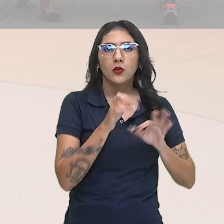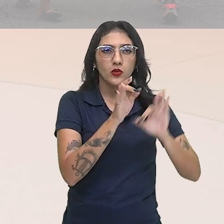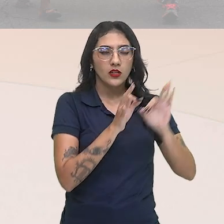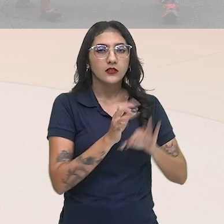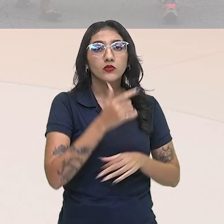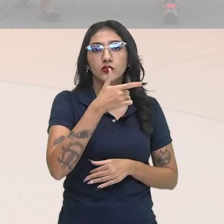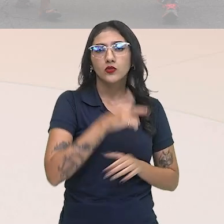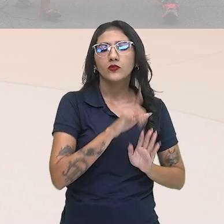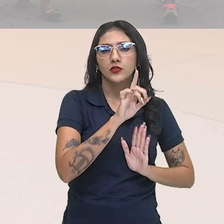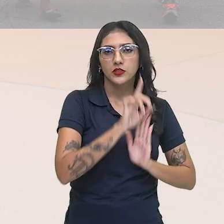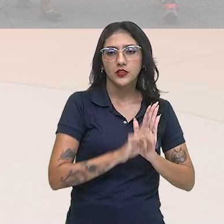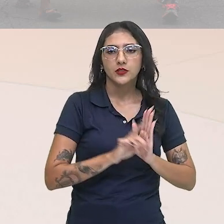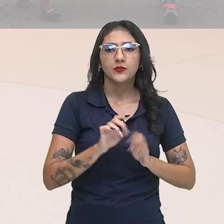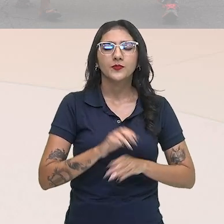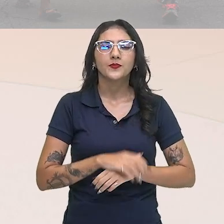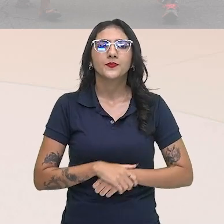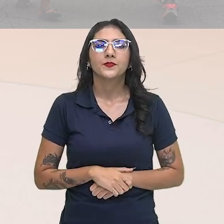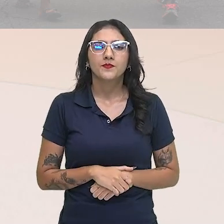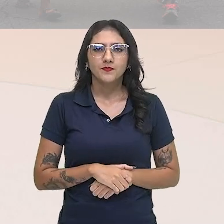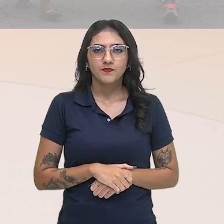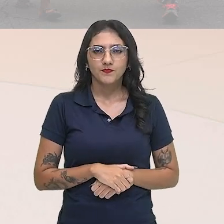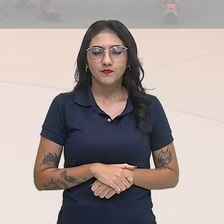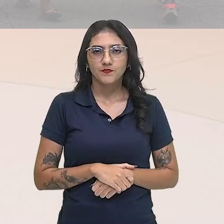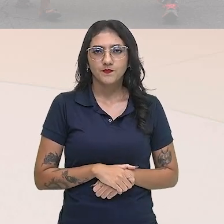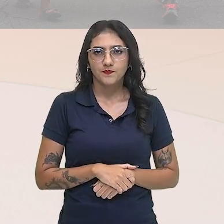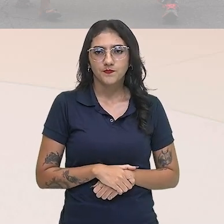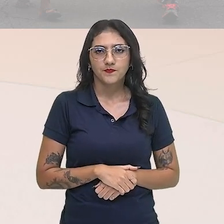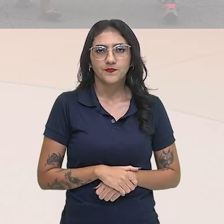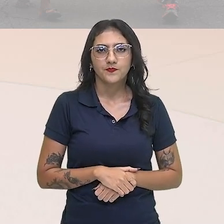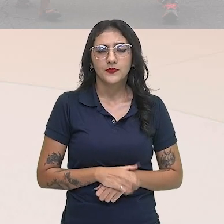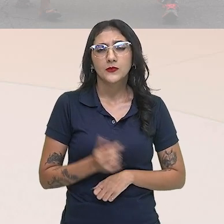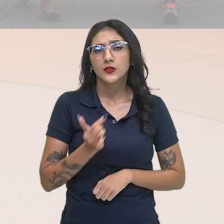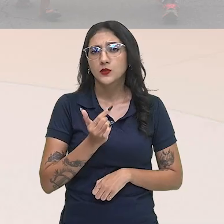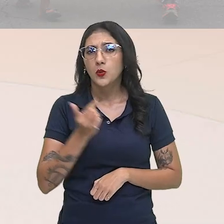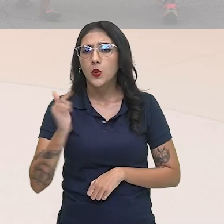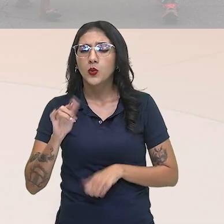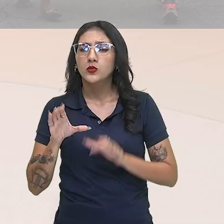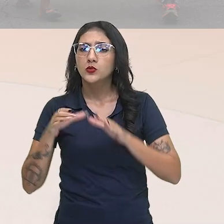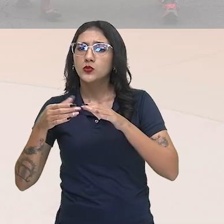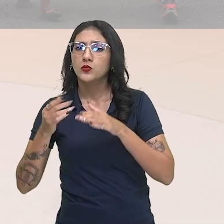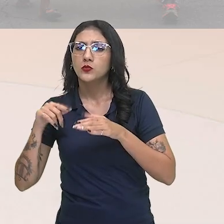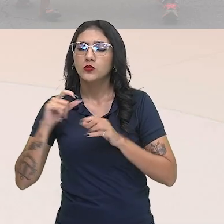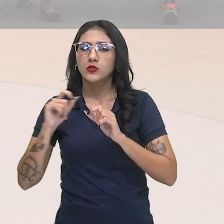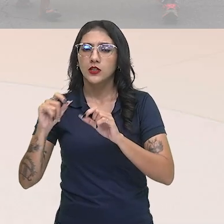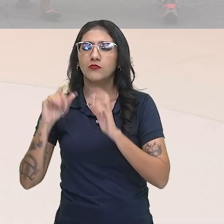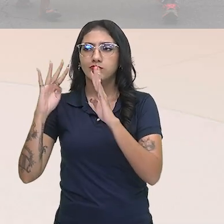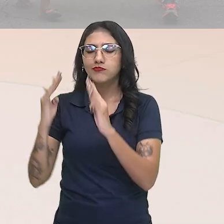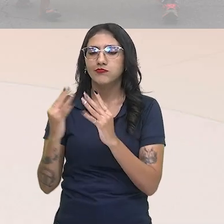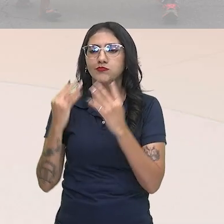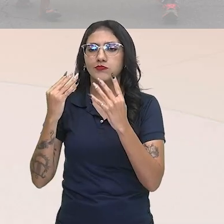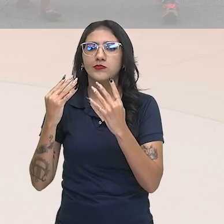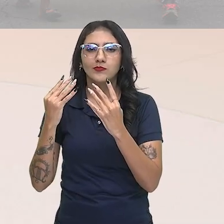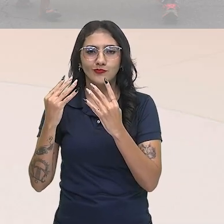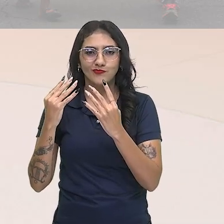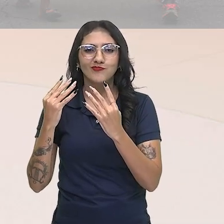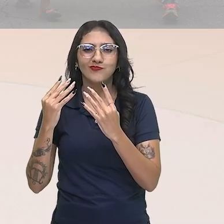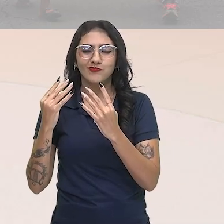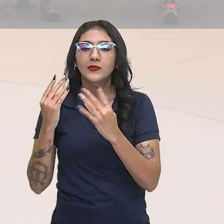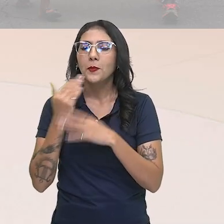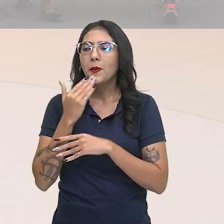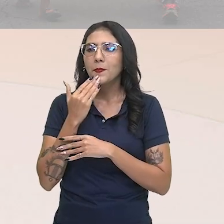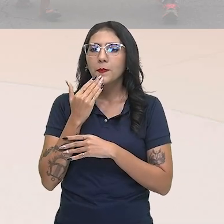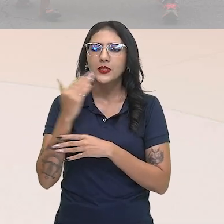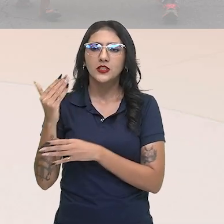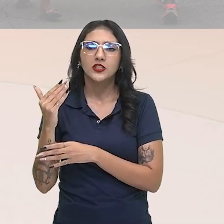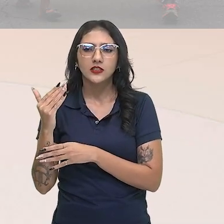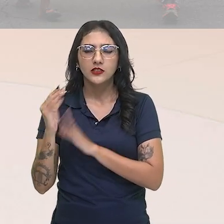redistribuição. E aí a luta por reconhecimento. Os movimentos que lutam para corrigir ou